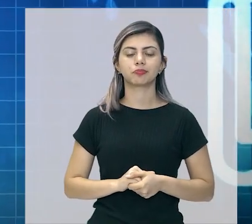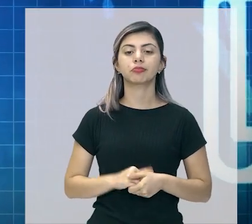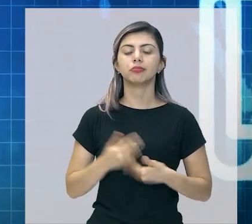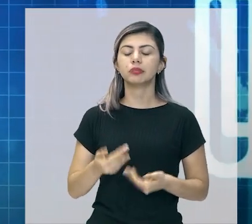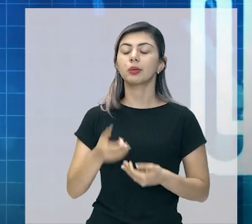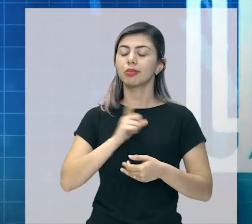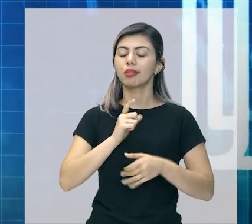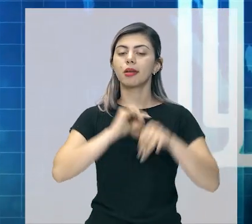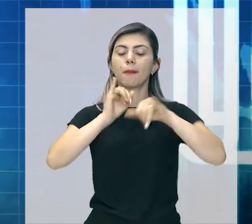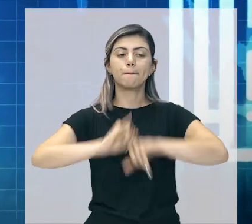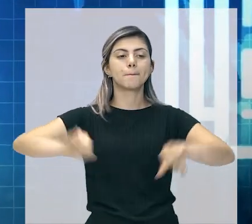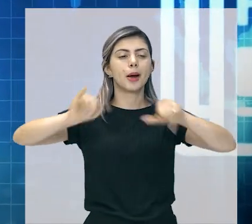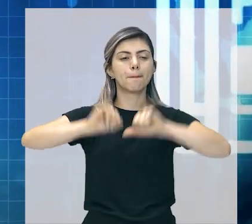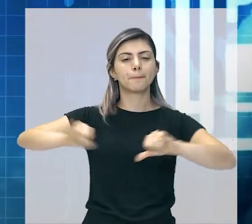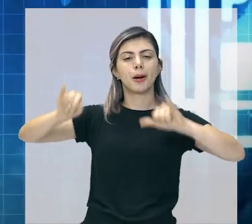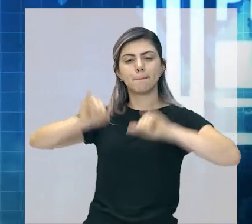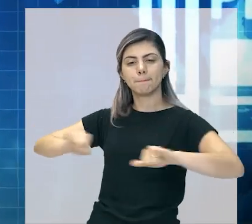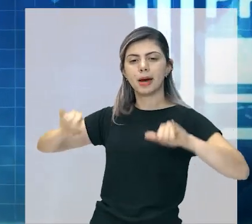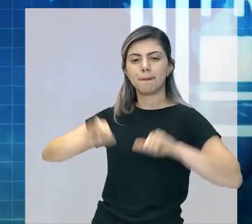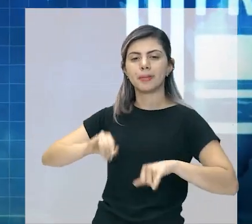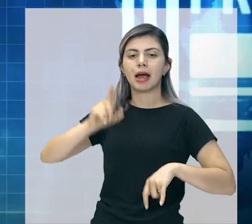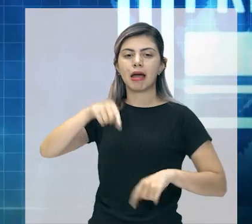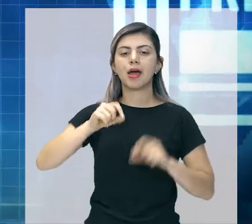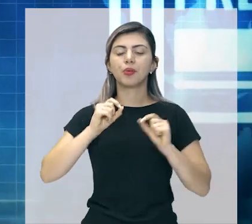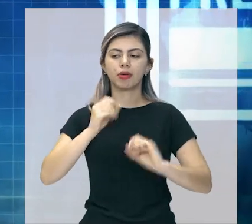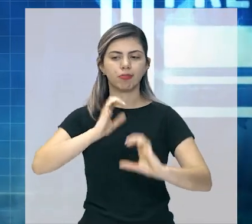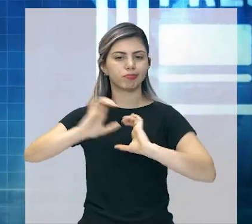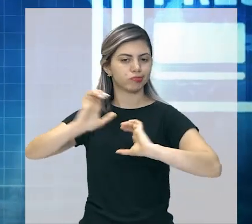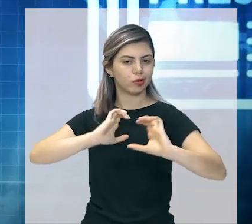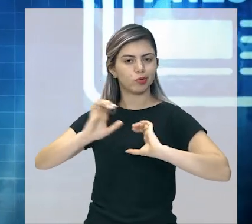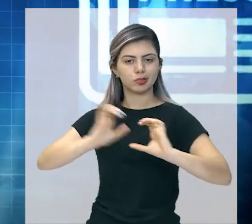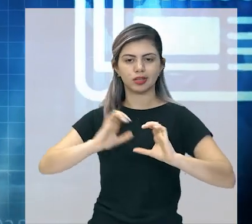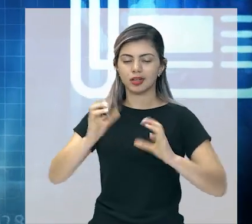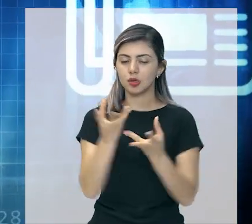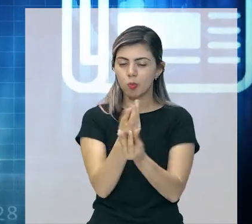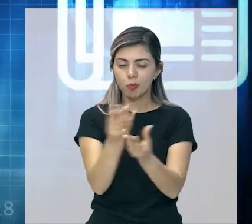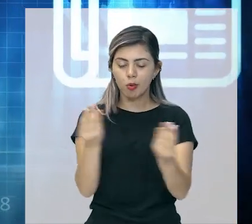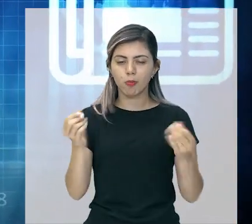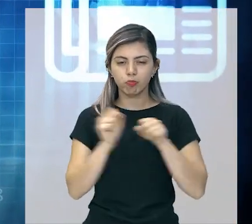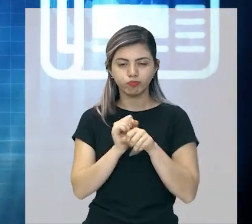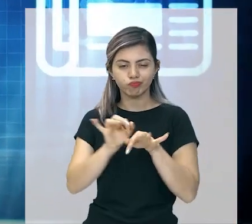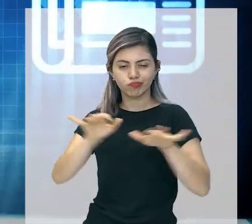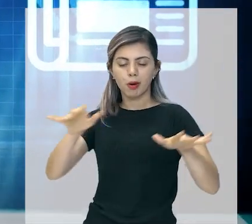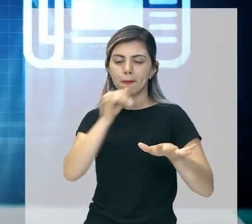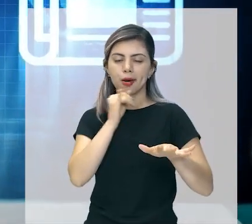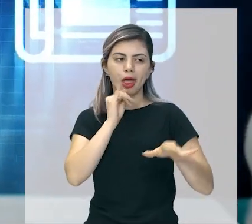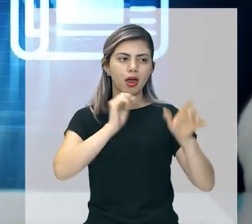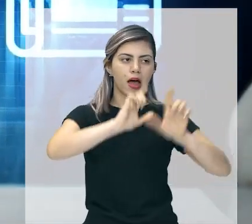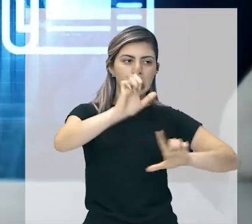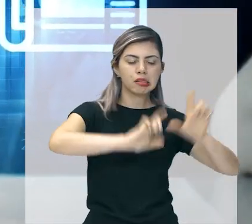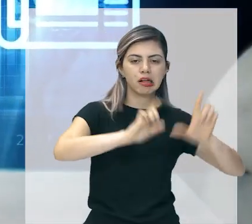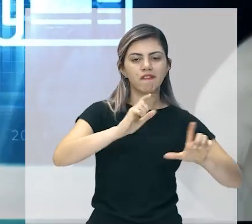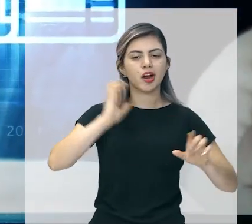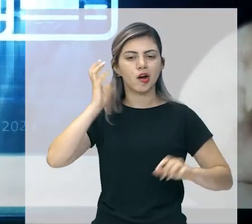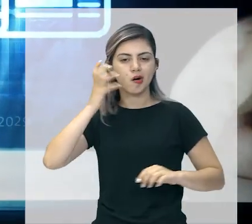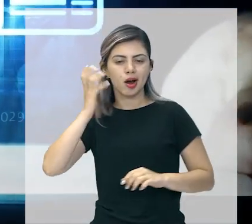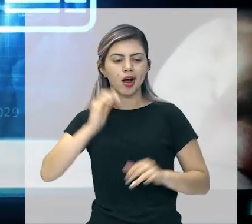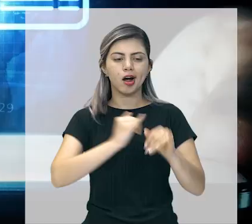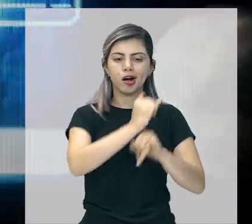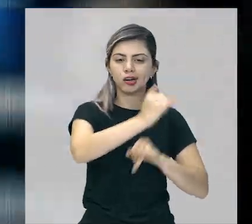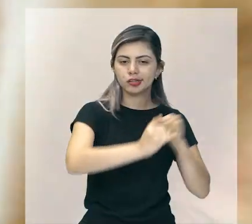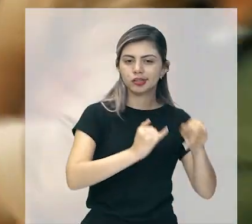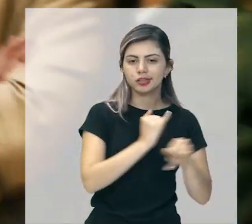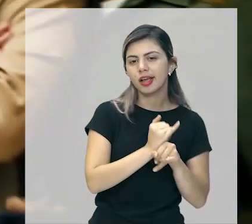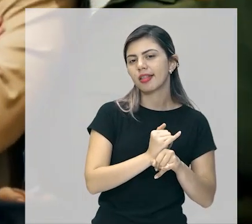Propagandas e publicidades são constantemente veiculadas pelos meios de comunicação de massa, como a televisão, o rádio, a internet e o